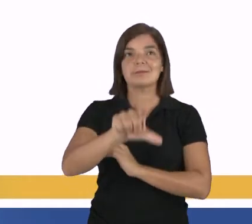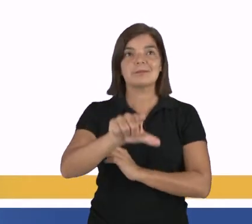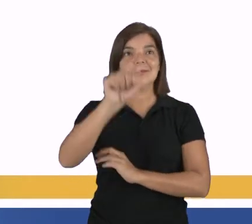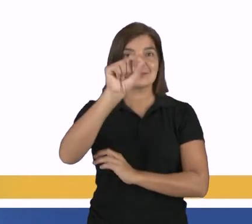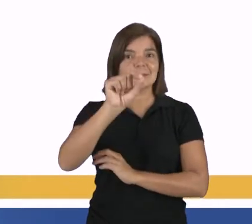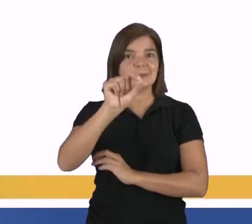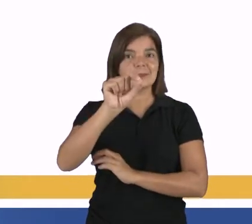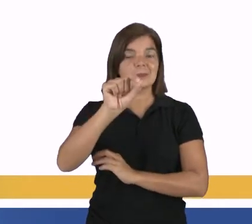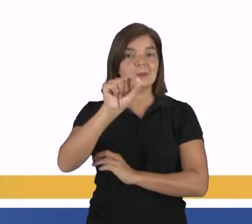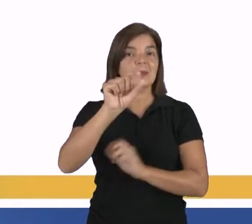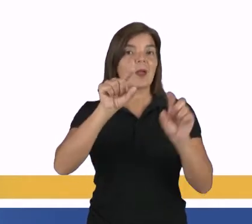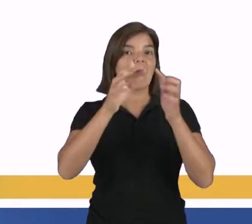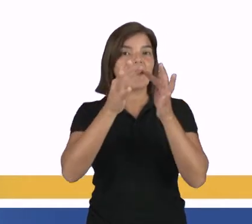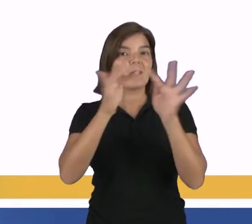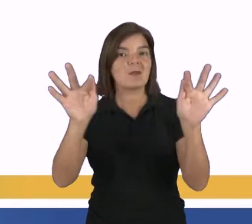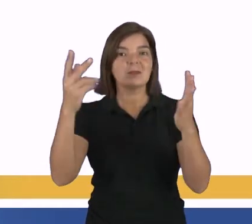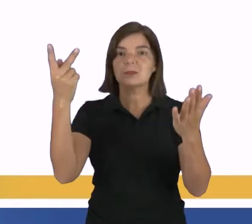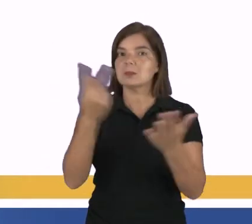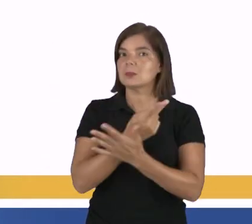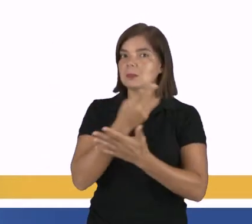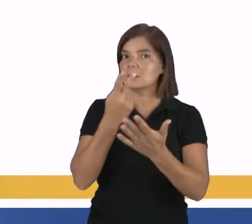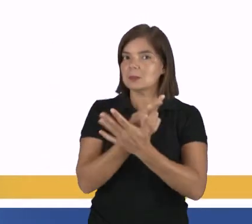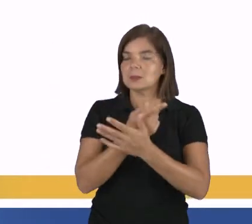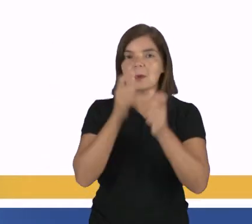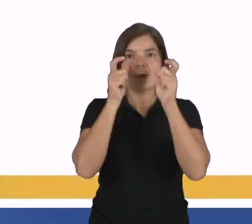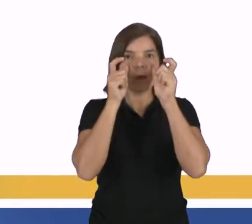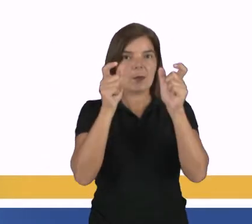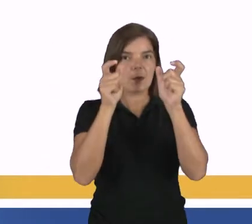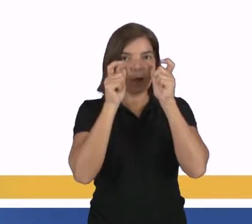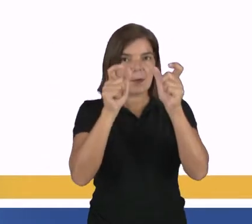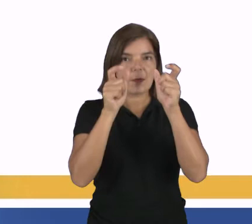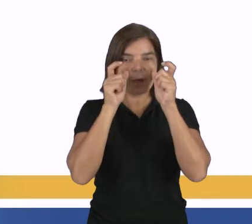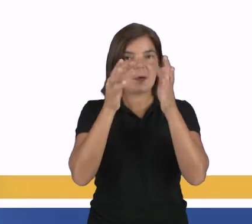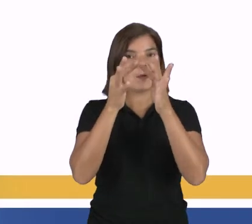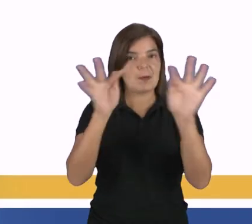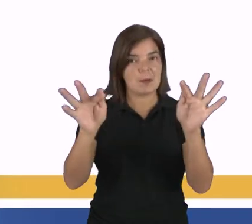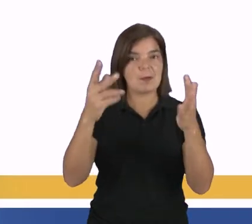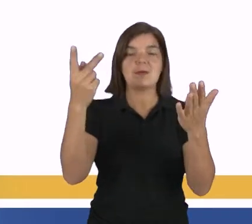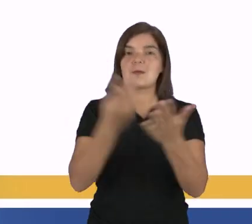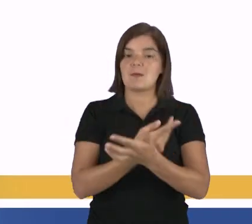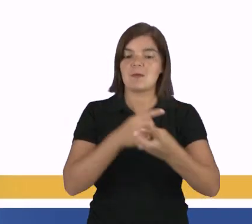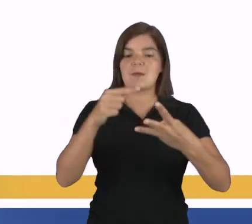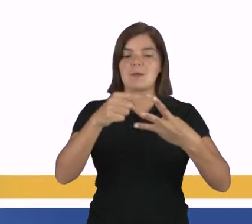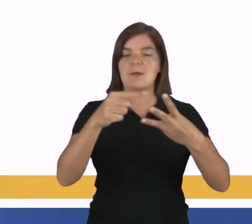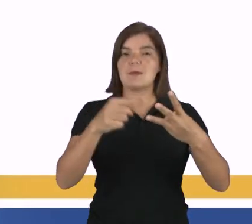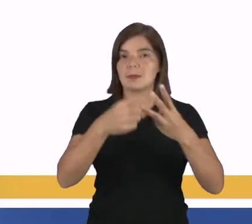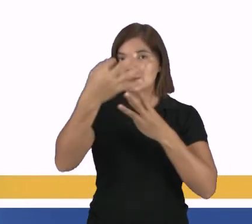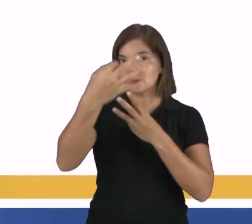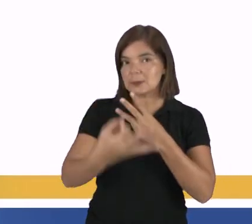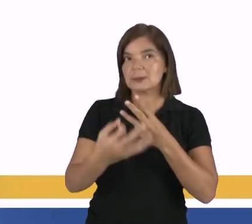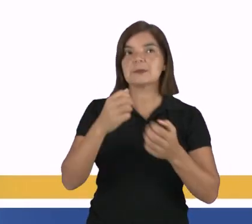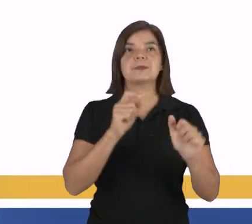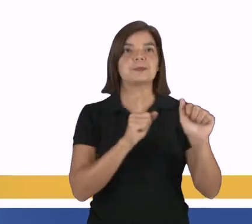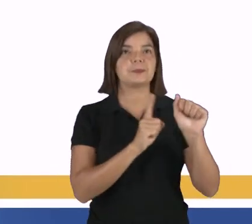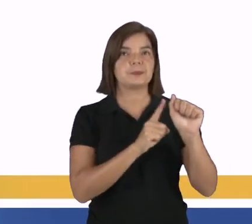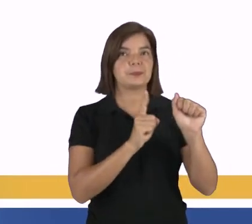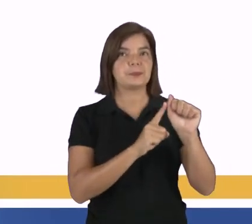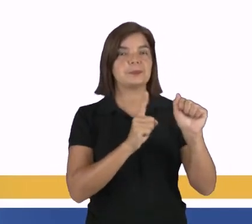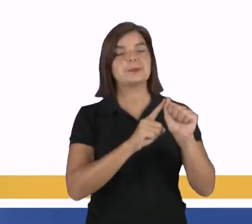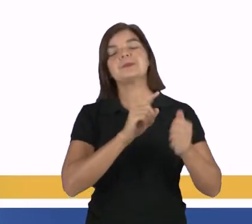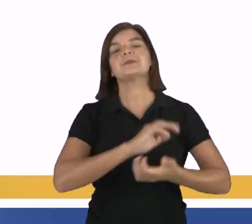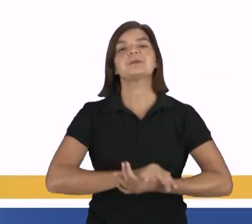opção incorreta. Atenção, incorreta. 3 aí estão certas. Na letra A diz